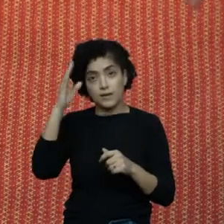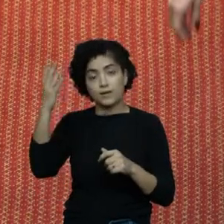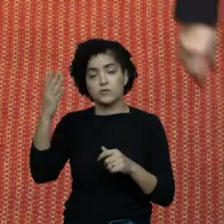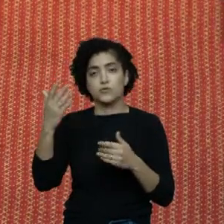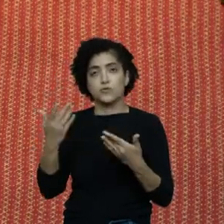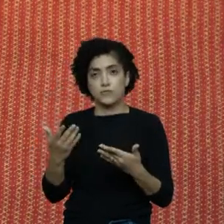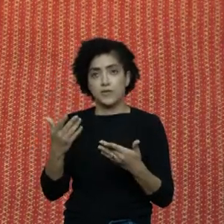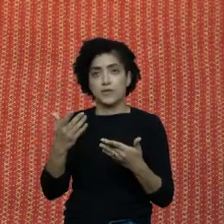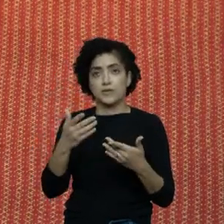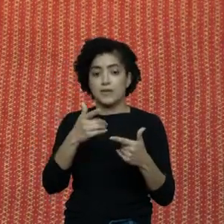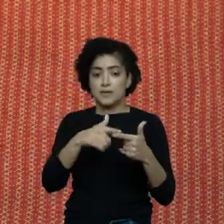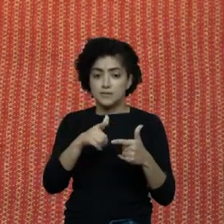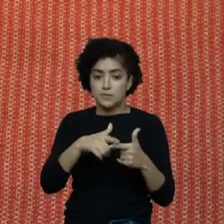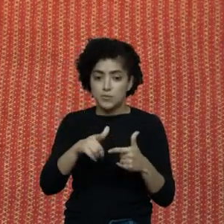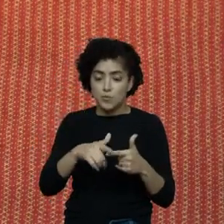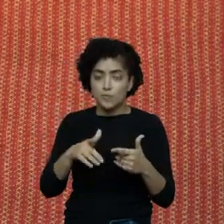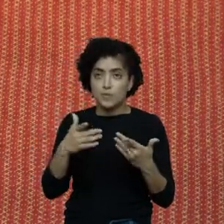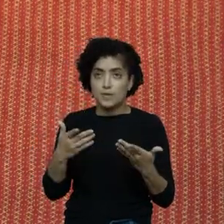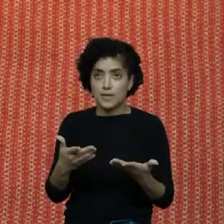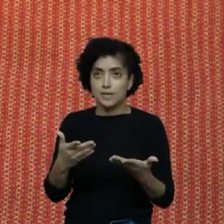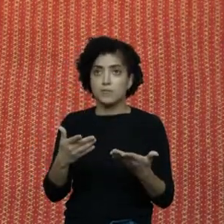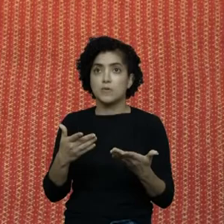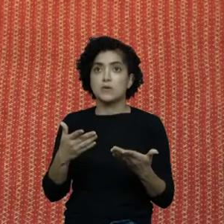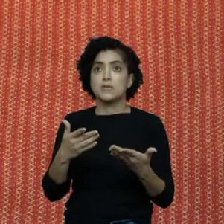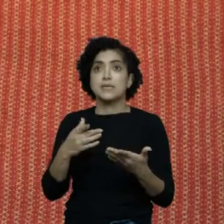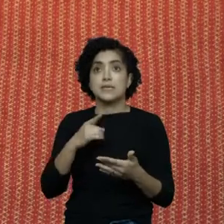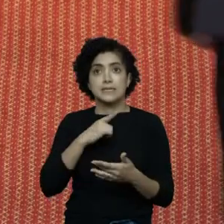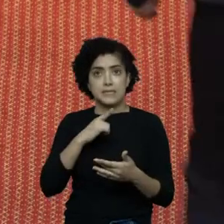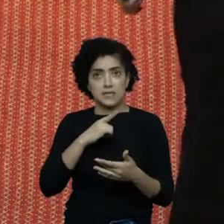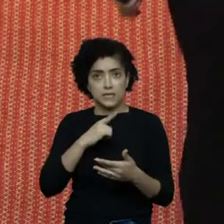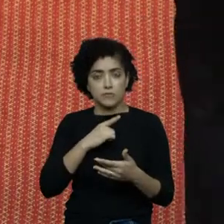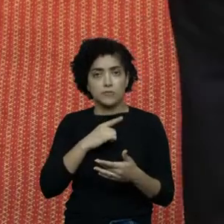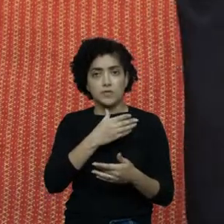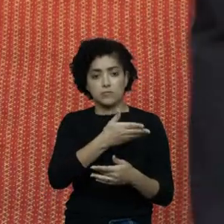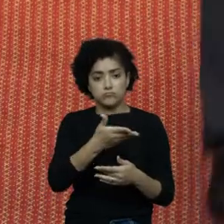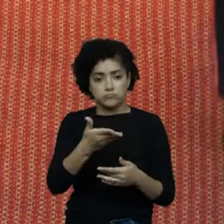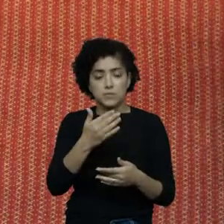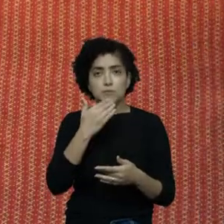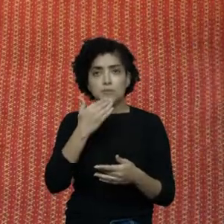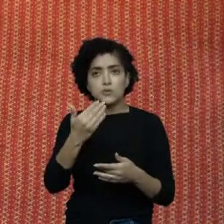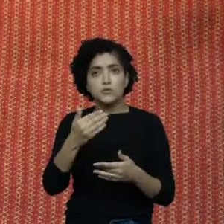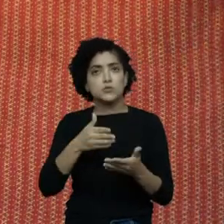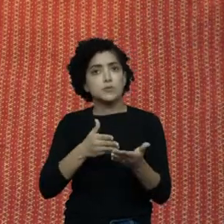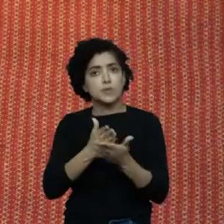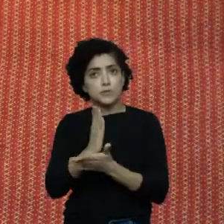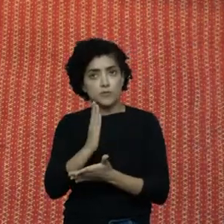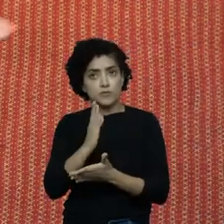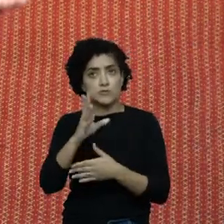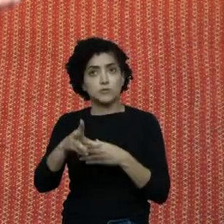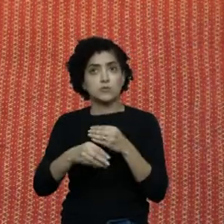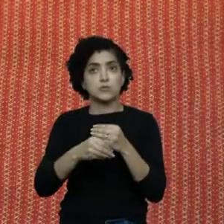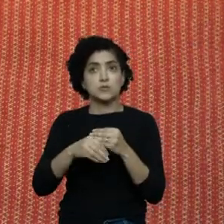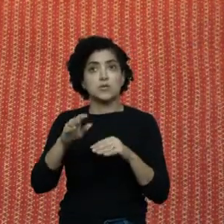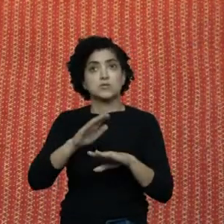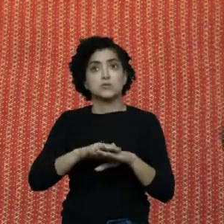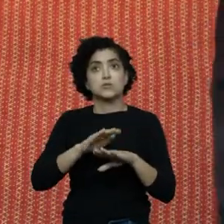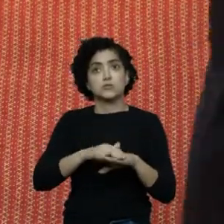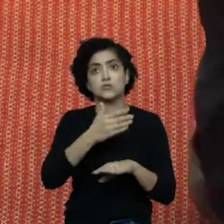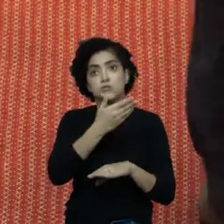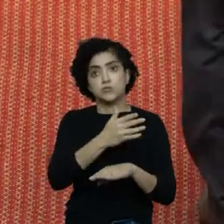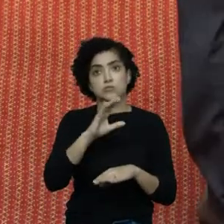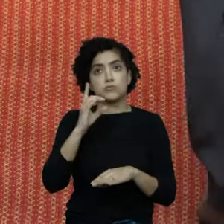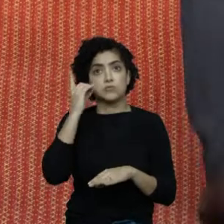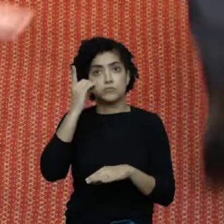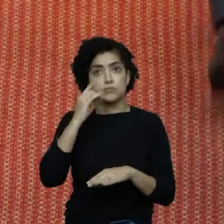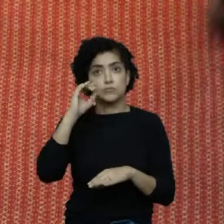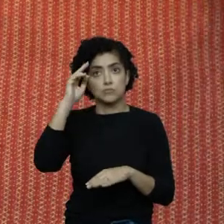para o setor do leite houve inclusive o Manifesto do próprio setor pedindo pela aprovação dessas emendas de autoria do deputado Milton